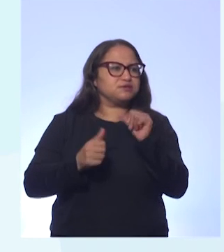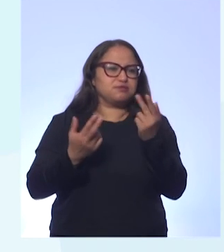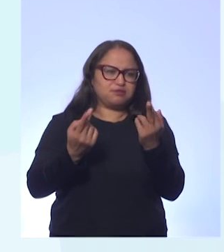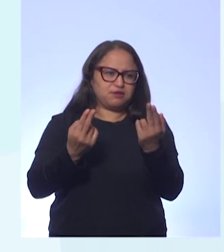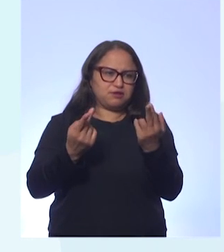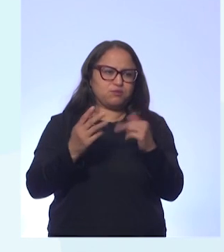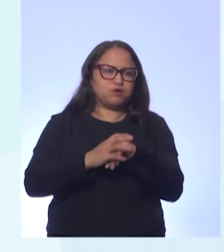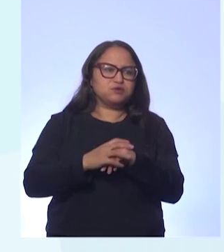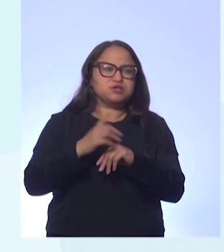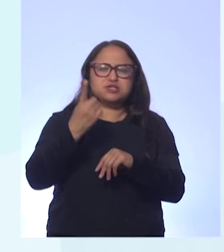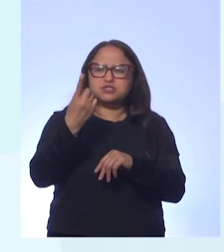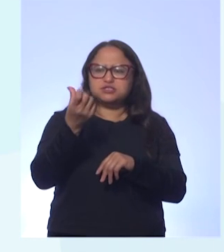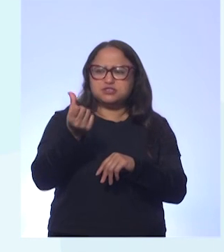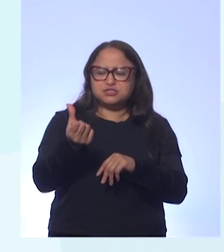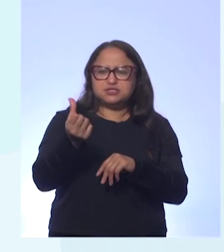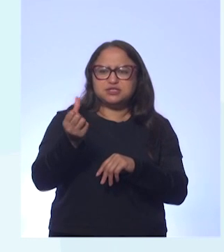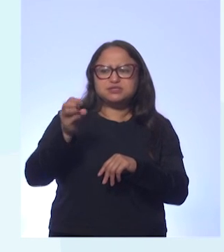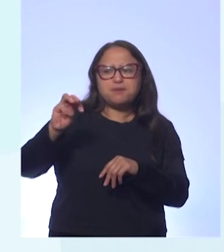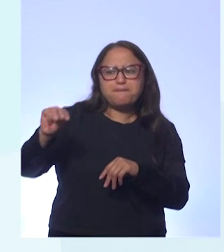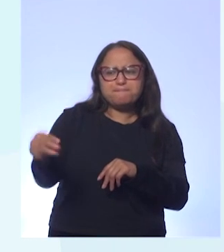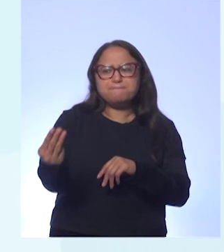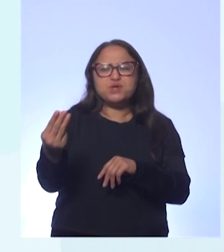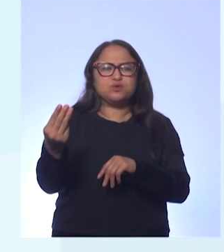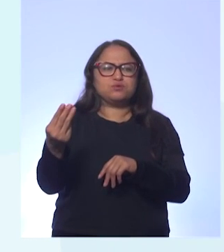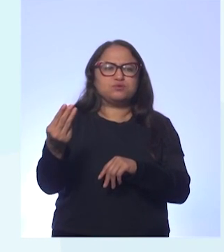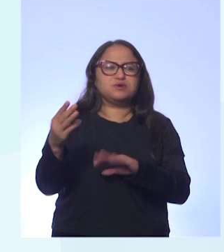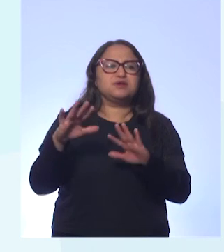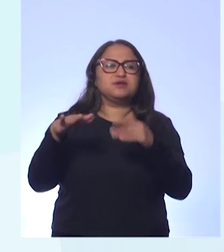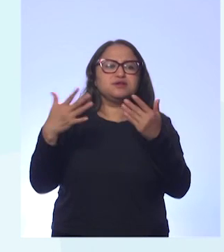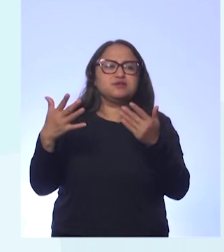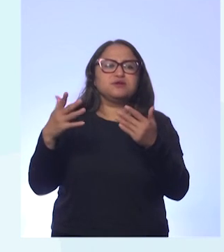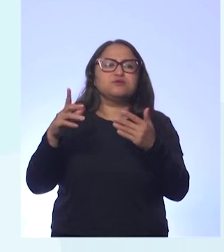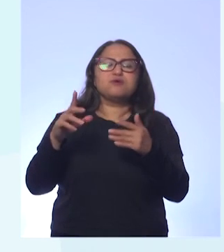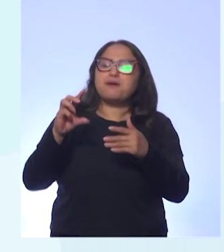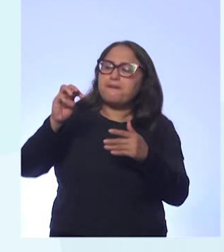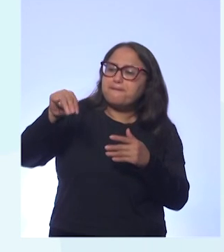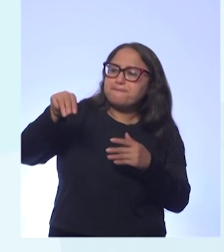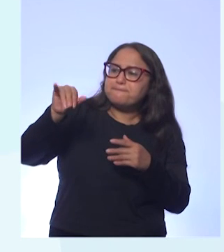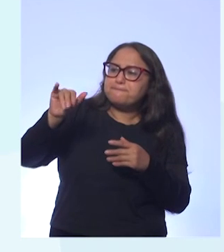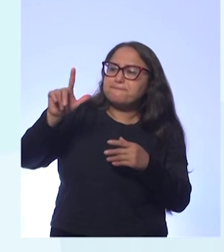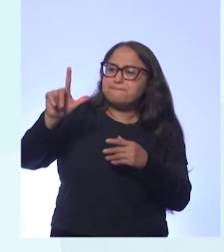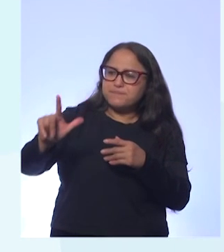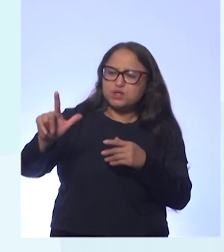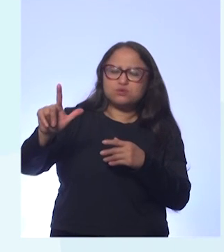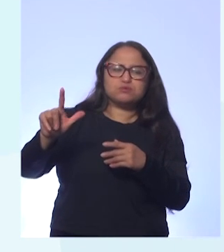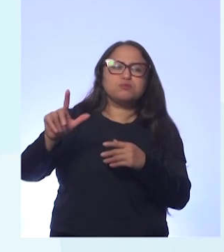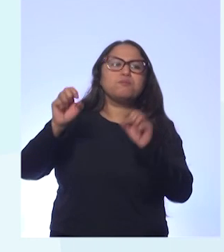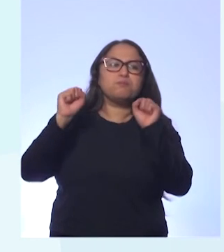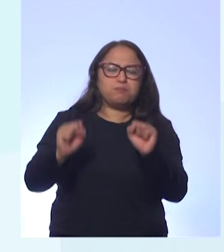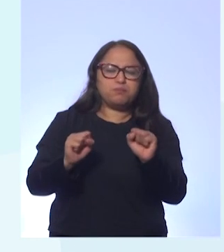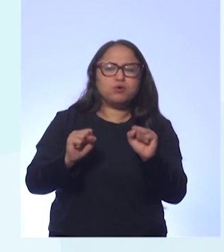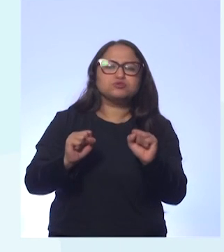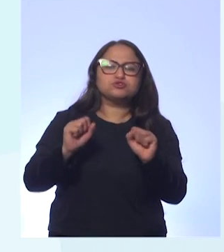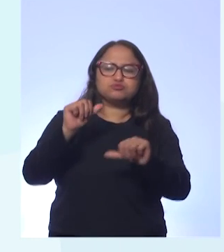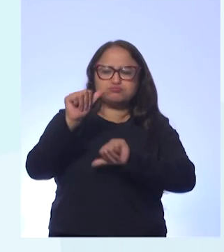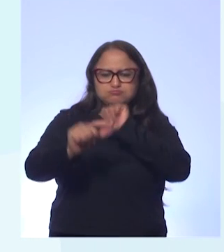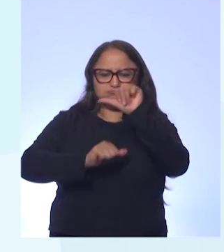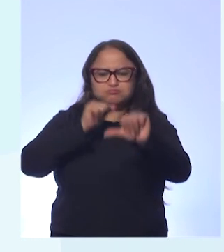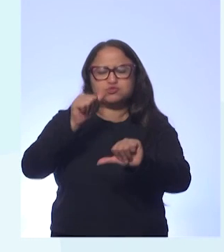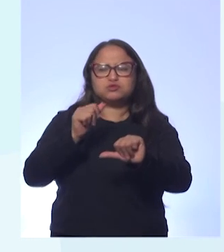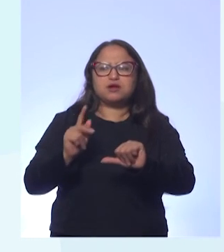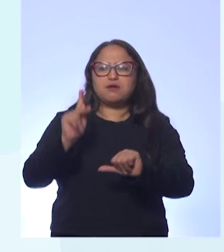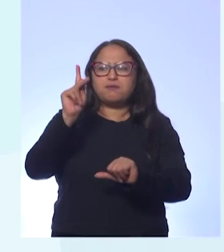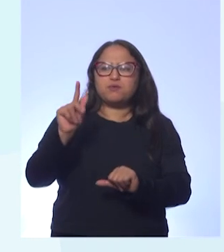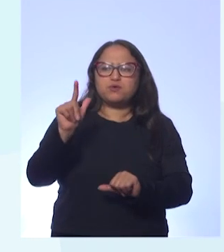aqui, 16.000 metros, Então, a palavra 1000 eu posso trocar por quilo. Então, essa distância na